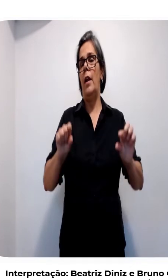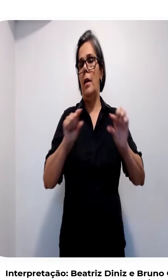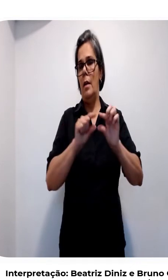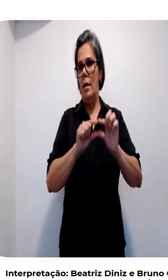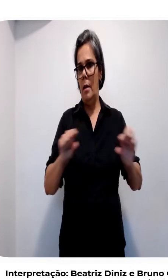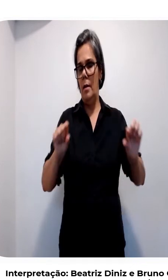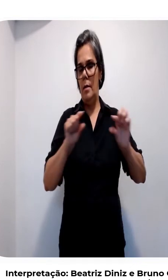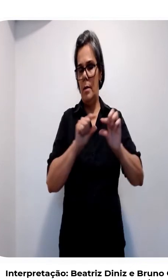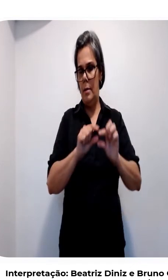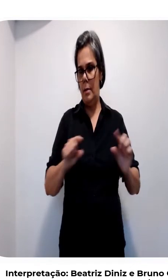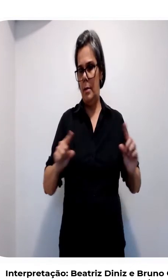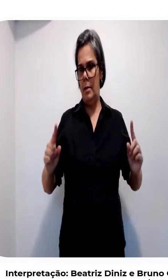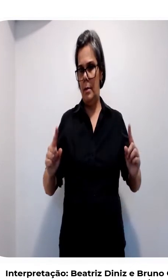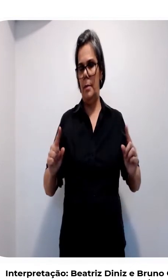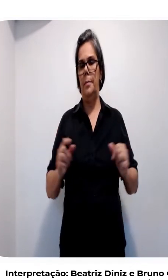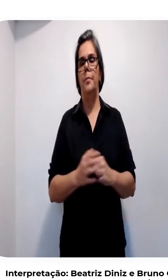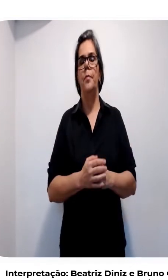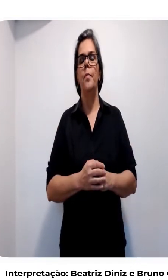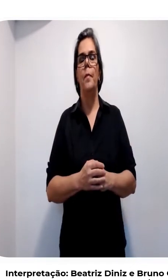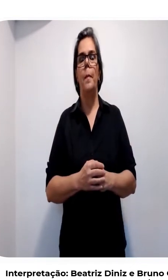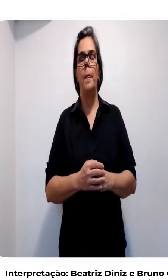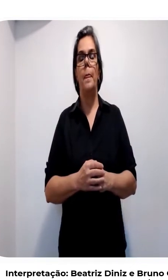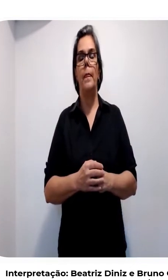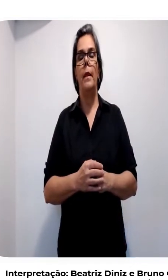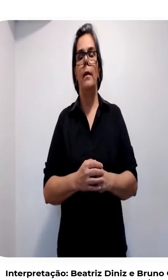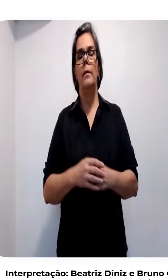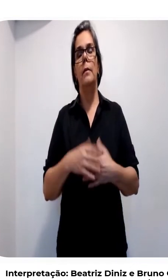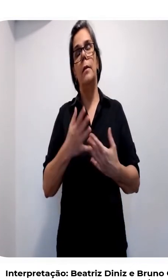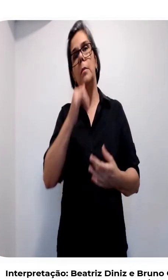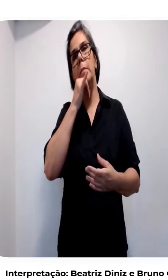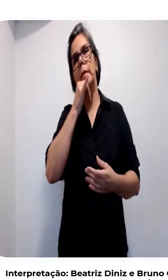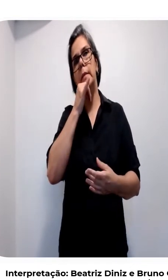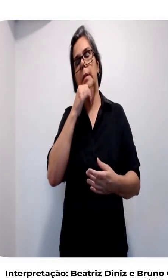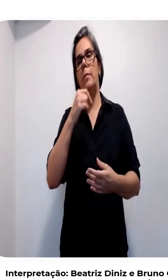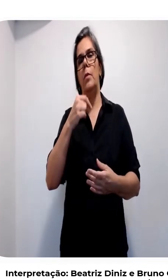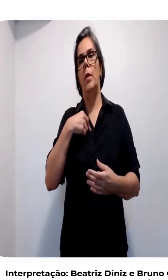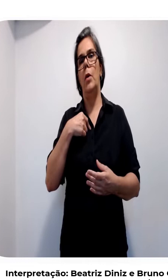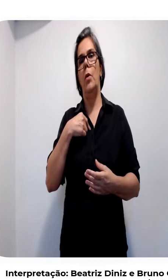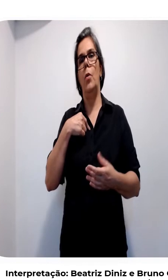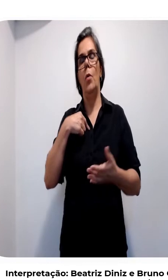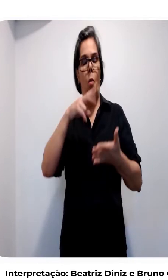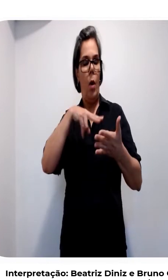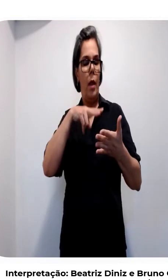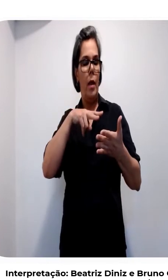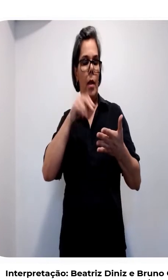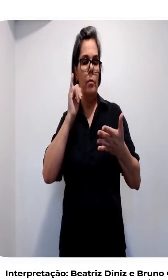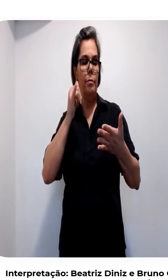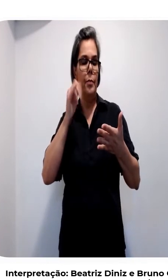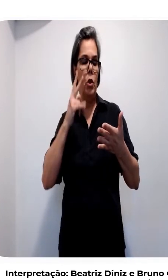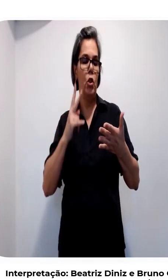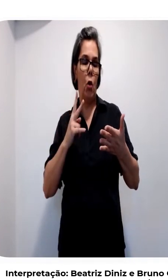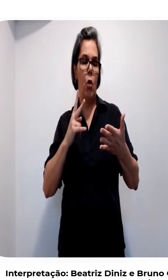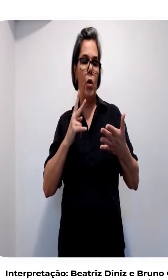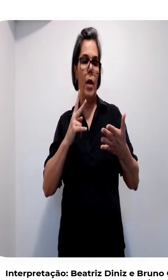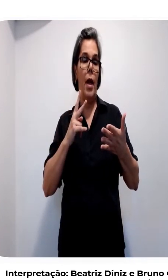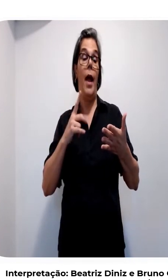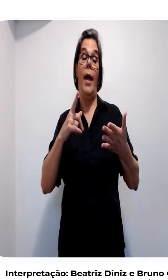frases mais longas. Então, por exemplo, eu leio uma história e aí a gente vai pegar aquela atividade correspondente à